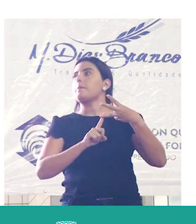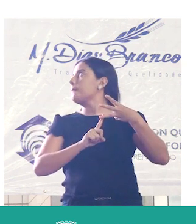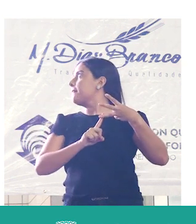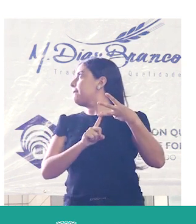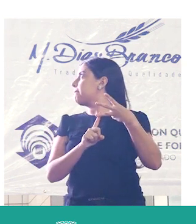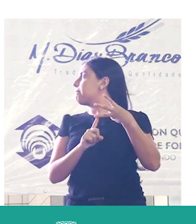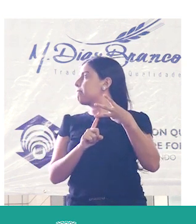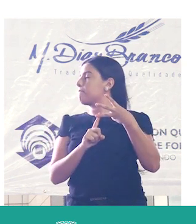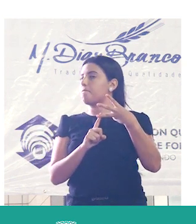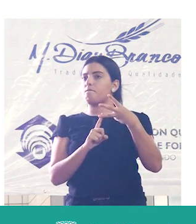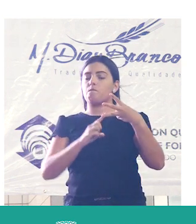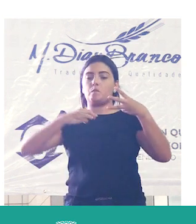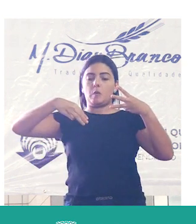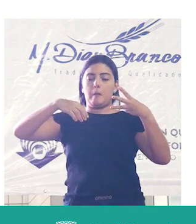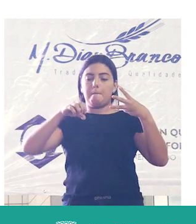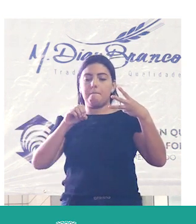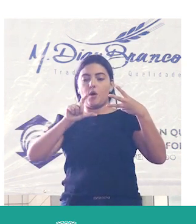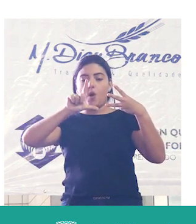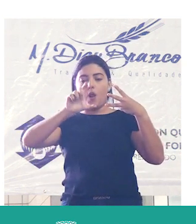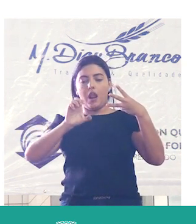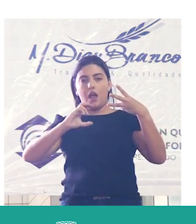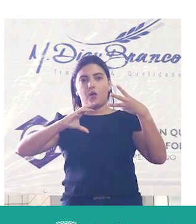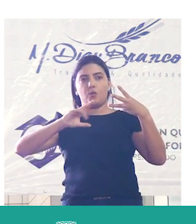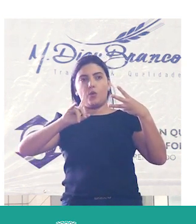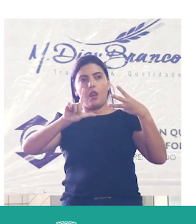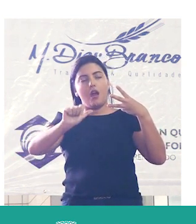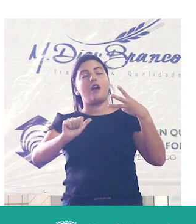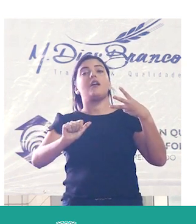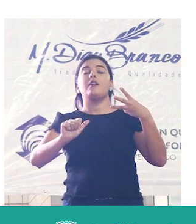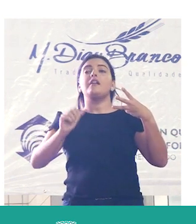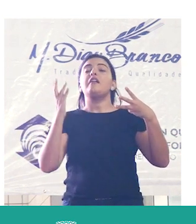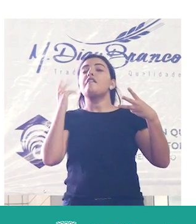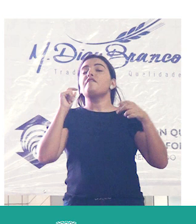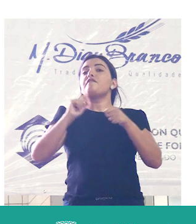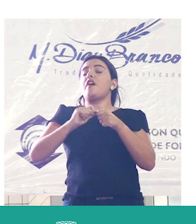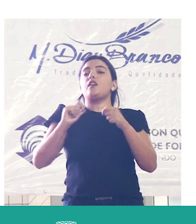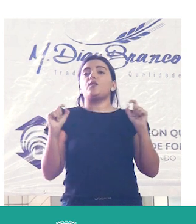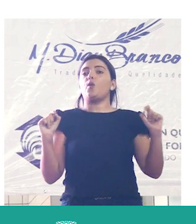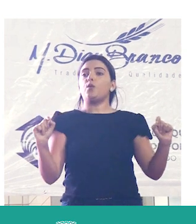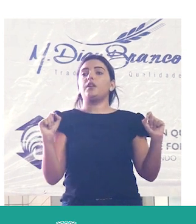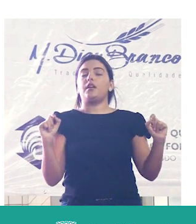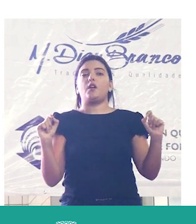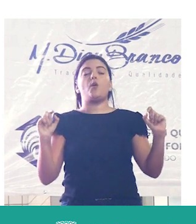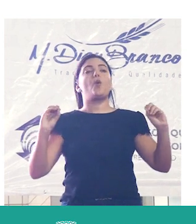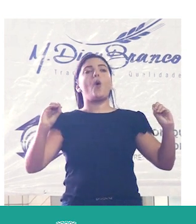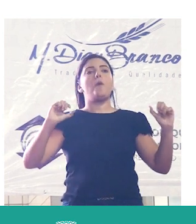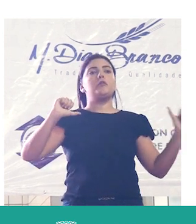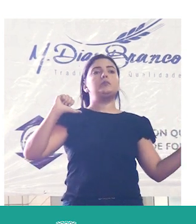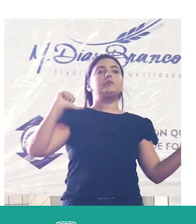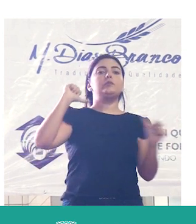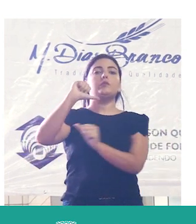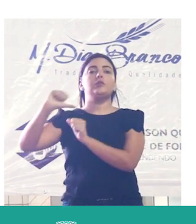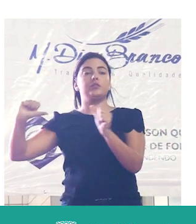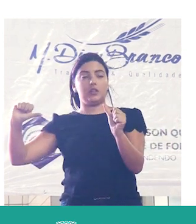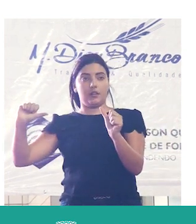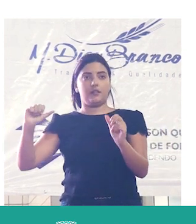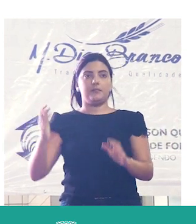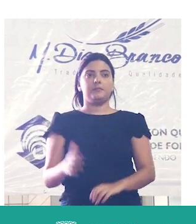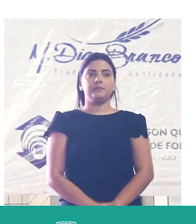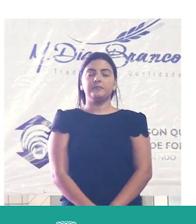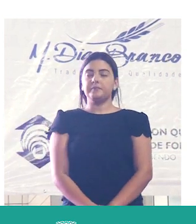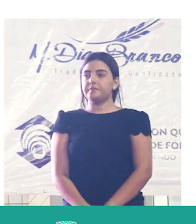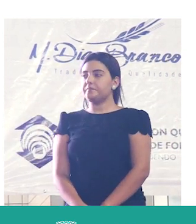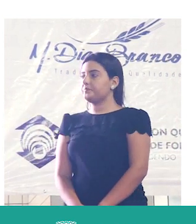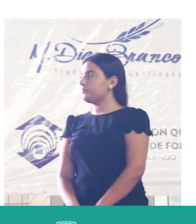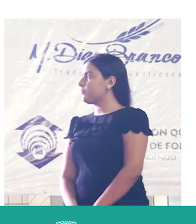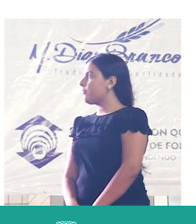número de mol em moléculas. E olha o que fazer para converter essas grandezas.